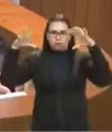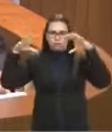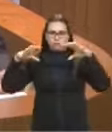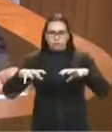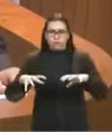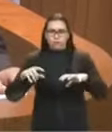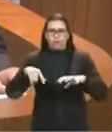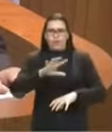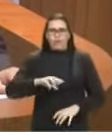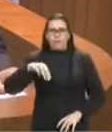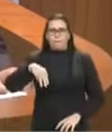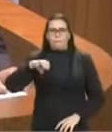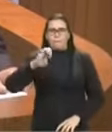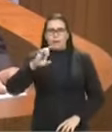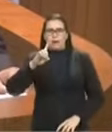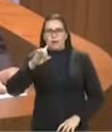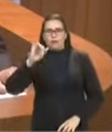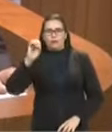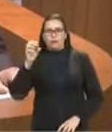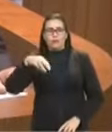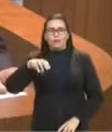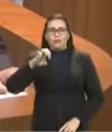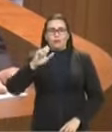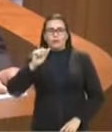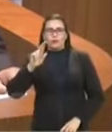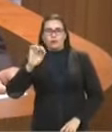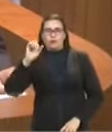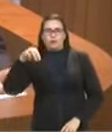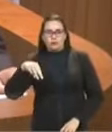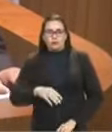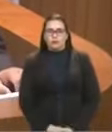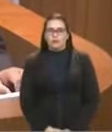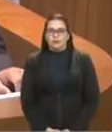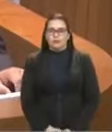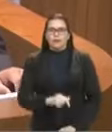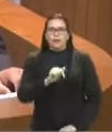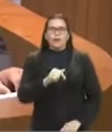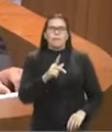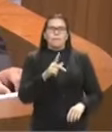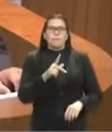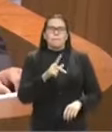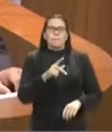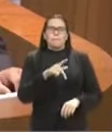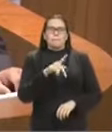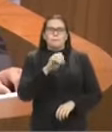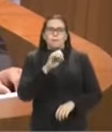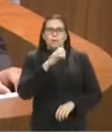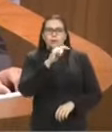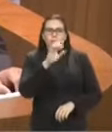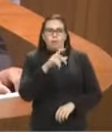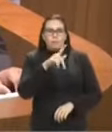Médio Mearim. E mais precisamente na cidade de Poção de Pedras, Esperantinópolis, né? E outras cidades